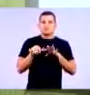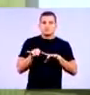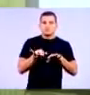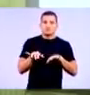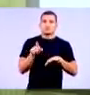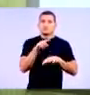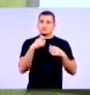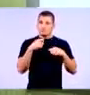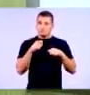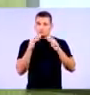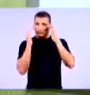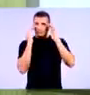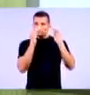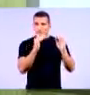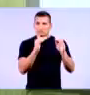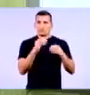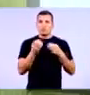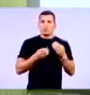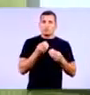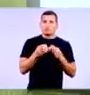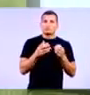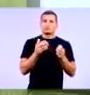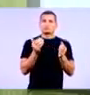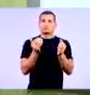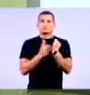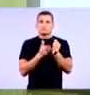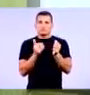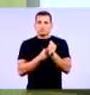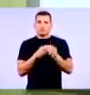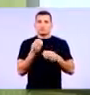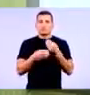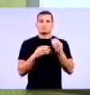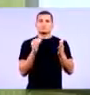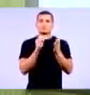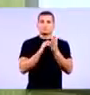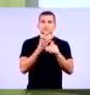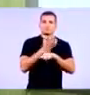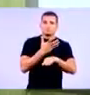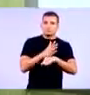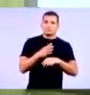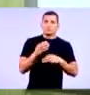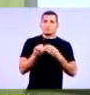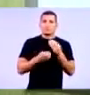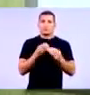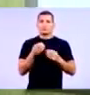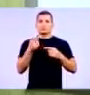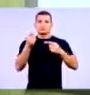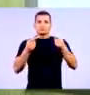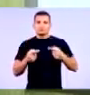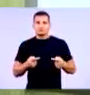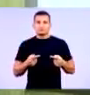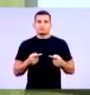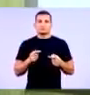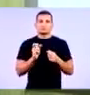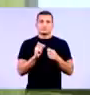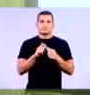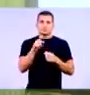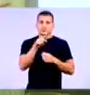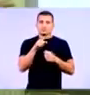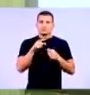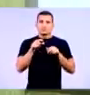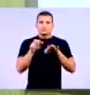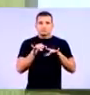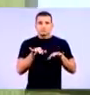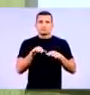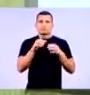sequência. Como editar a senha, como postar a tarefa, como realizar o questionário, você vai escrever com as suas palavras de acordo